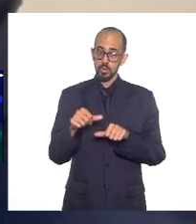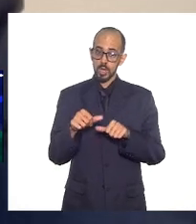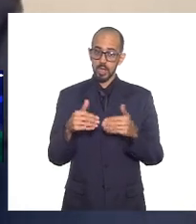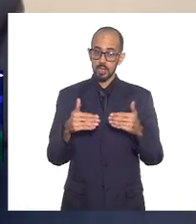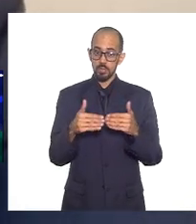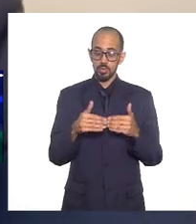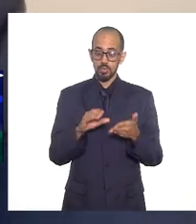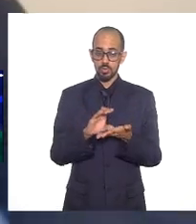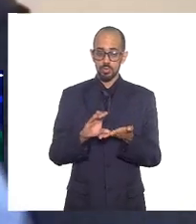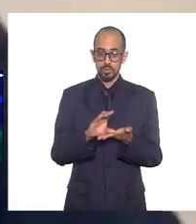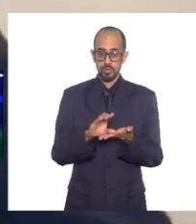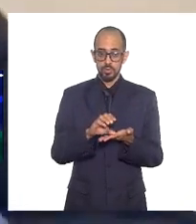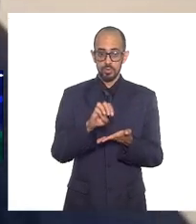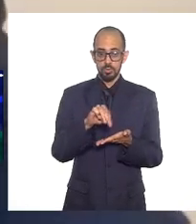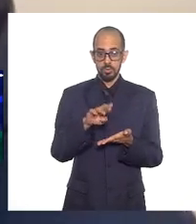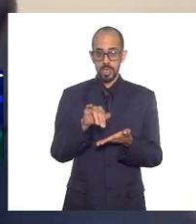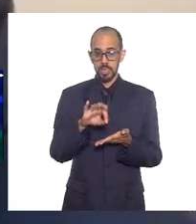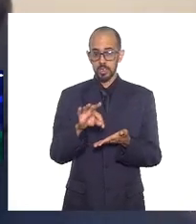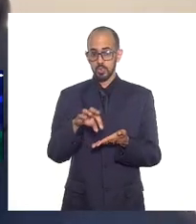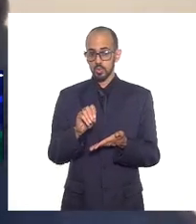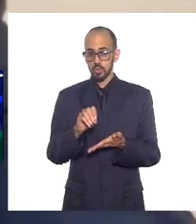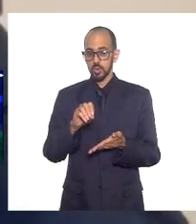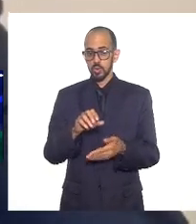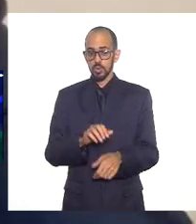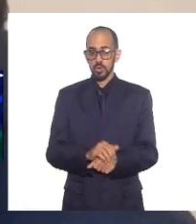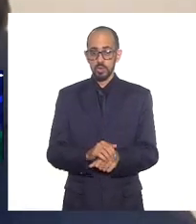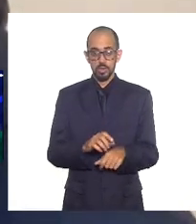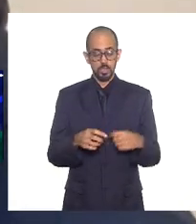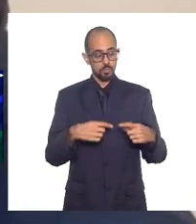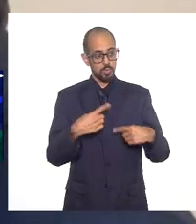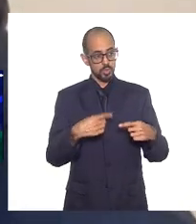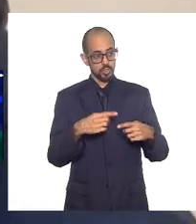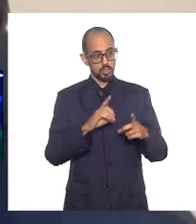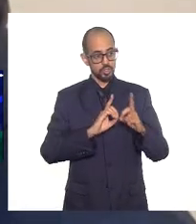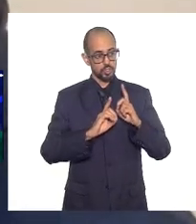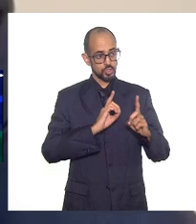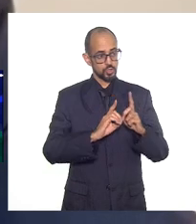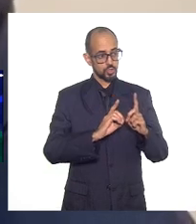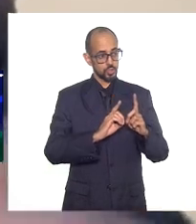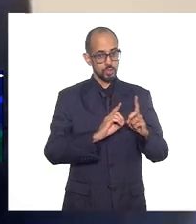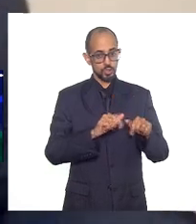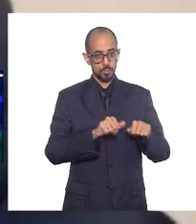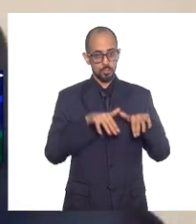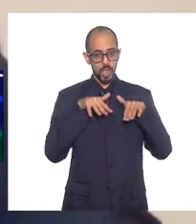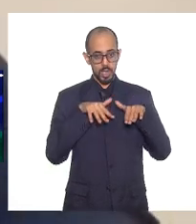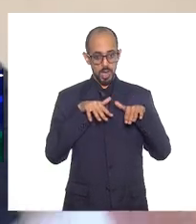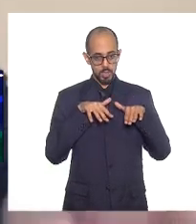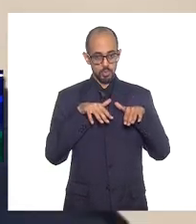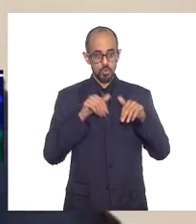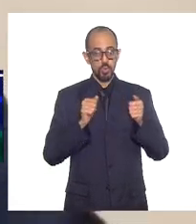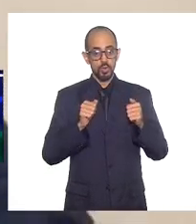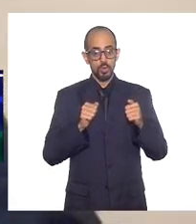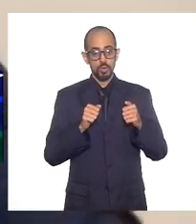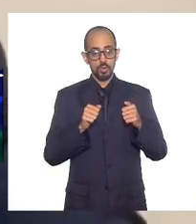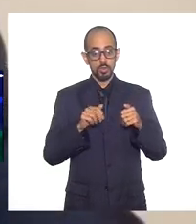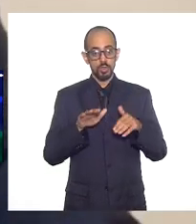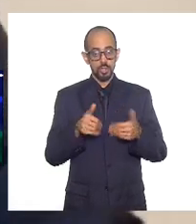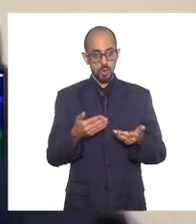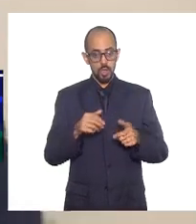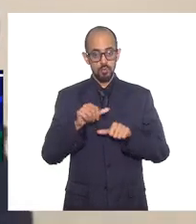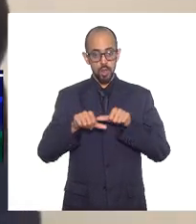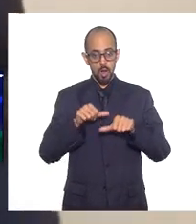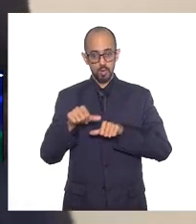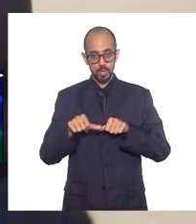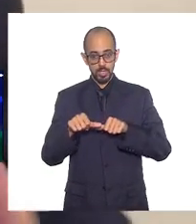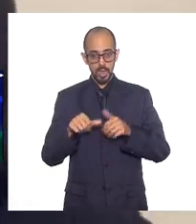mérito eu depois faço o debate com Vossa Excelência em plenário. Então, parecer, senhor presidente, eu vou alterar o parecer